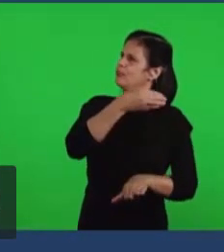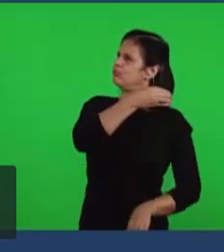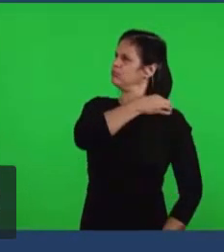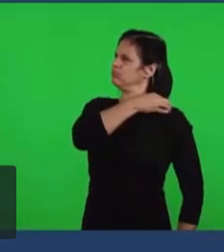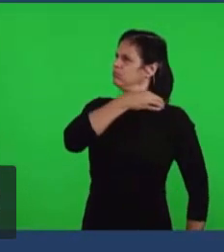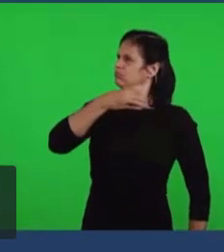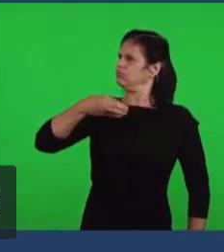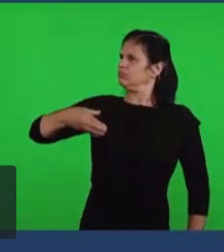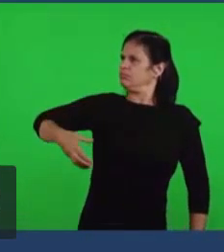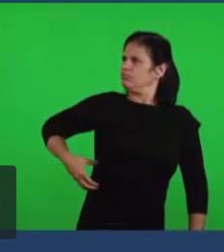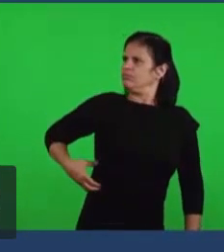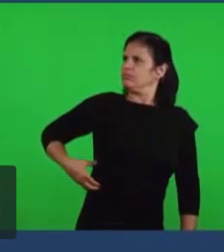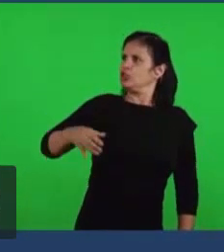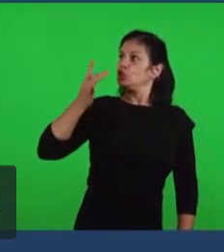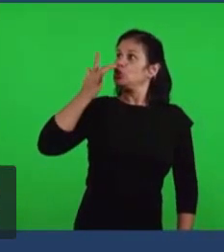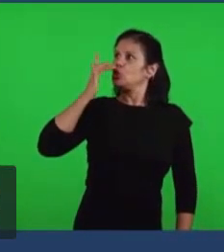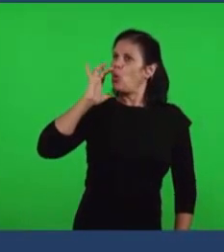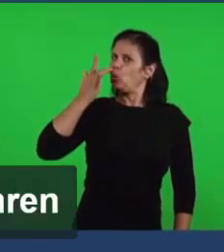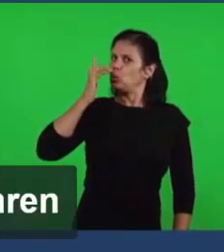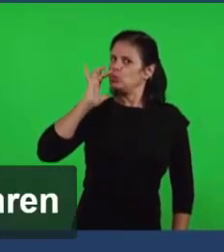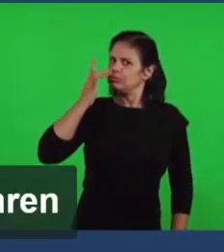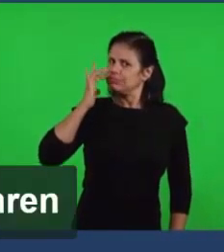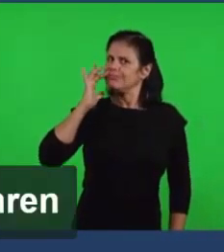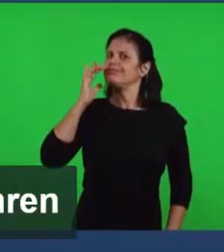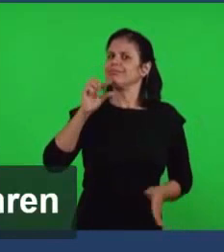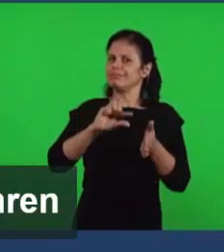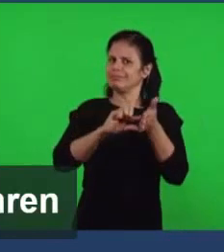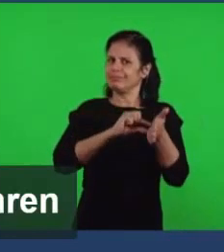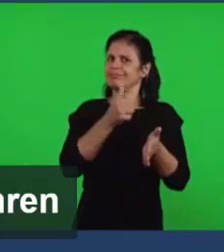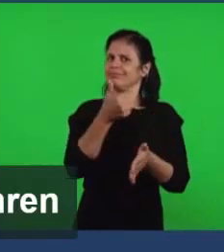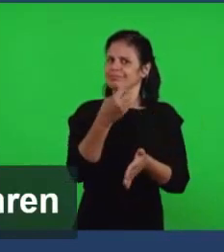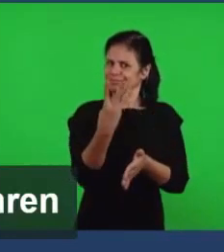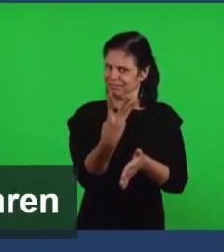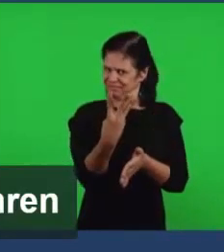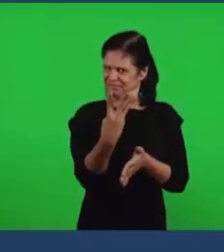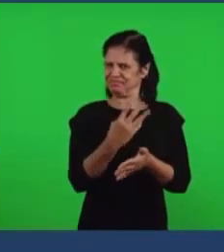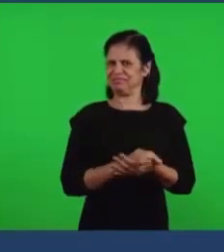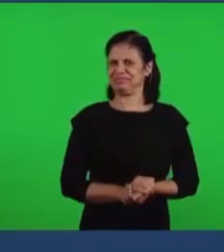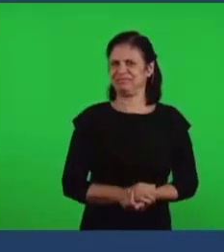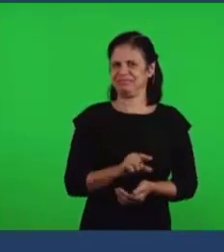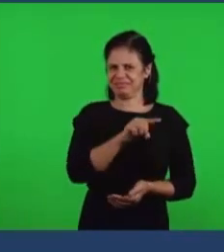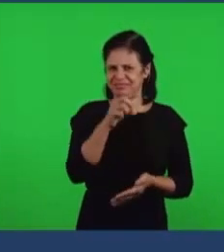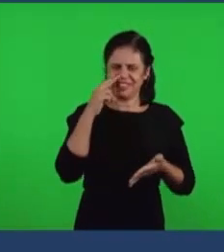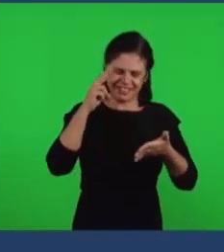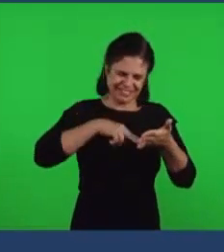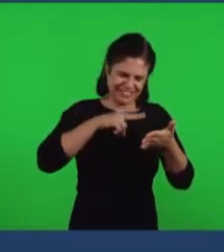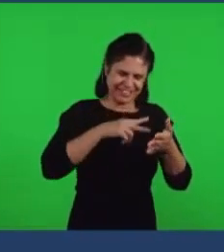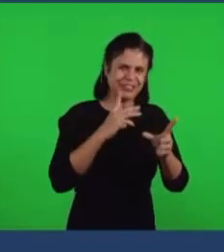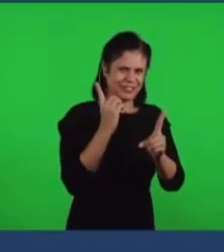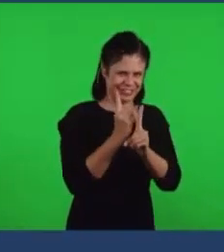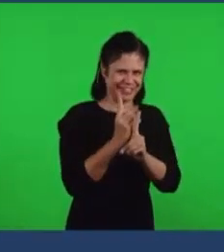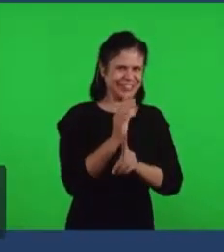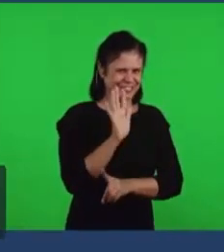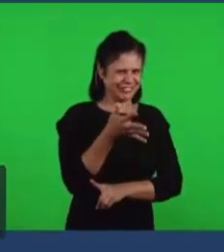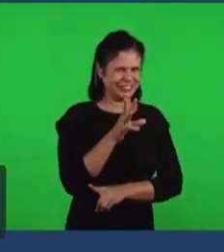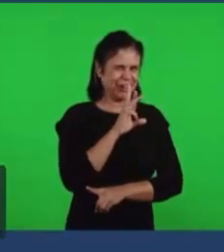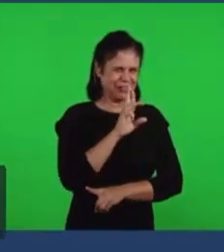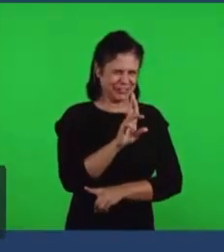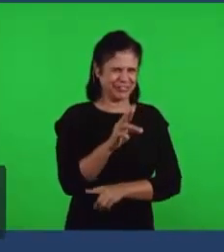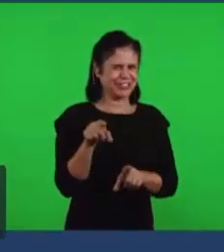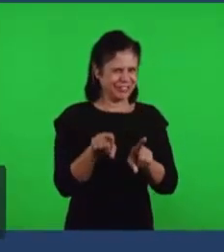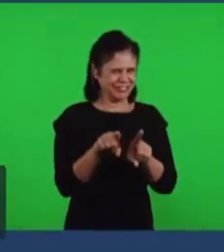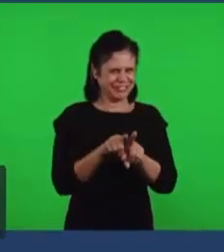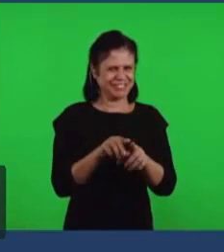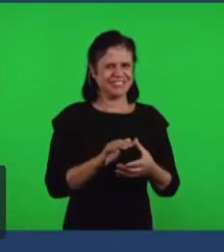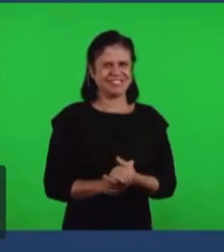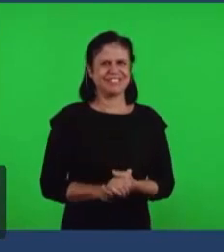pelos peitos com um cinto de ouro verso de Apocalipse conforme os irmãos leram certamente encontraram essa resposta também